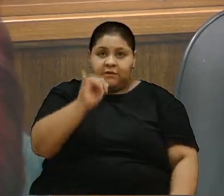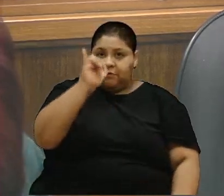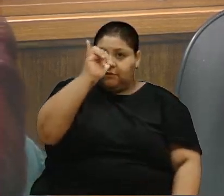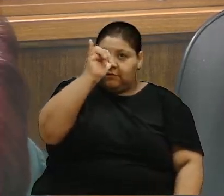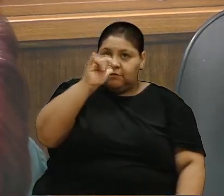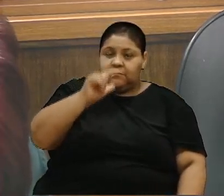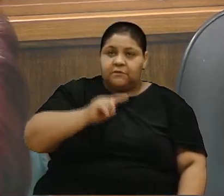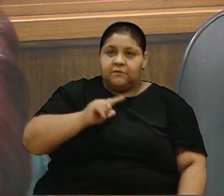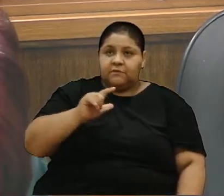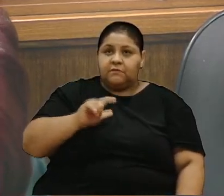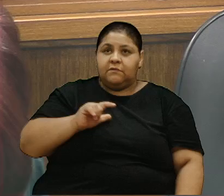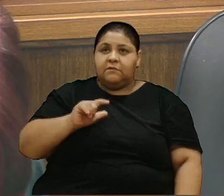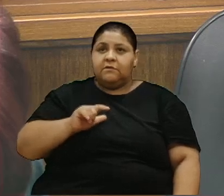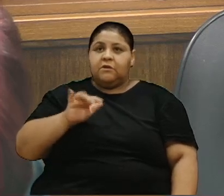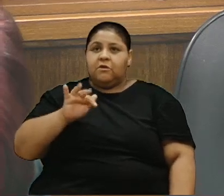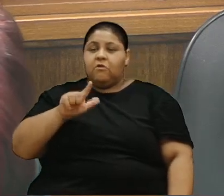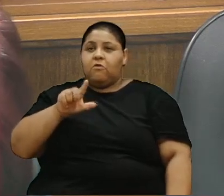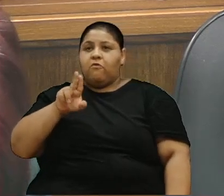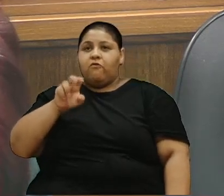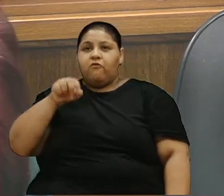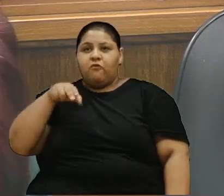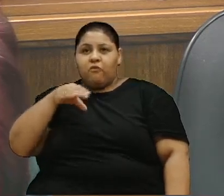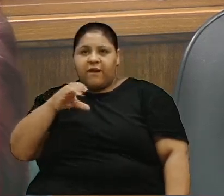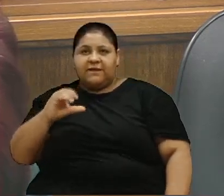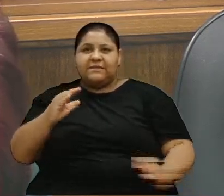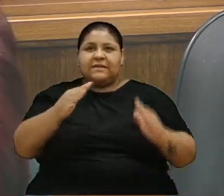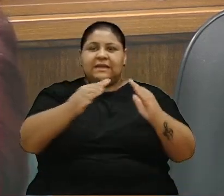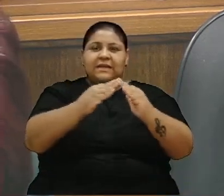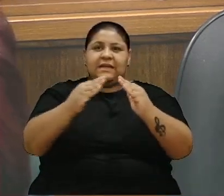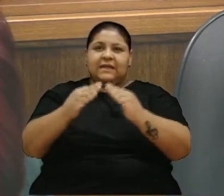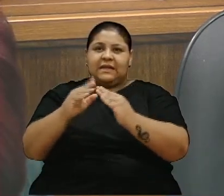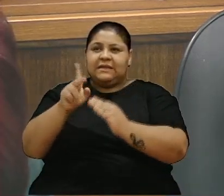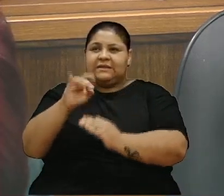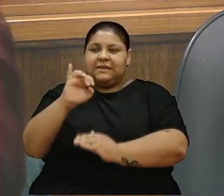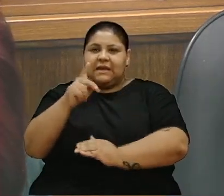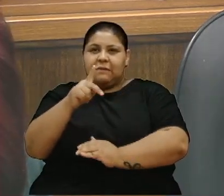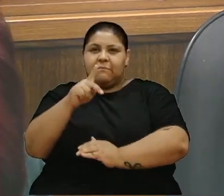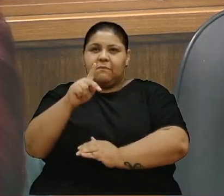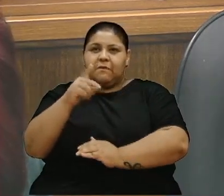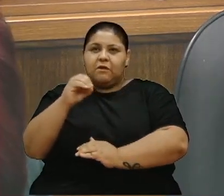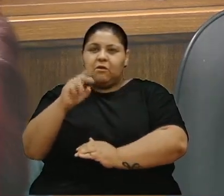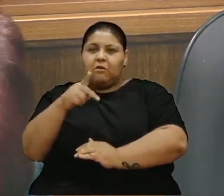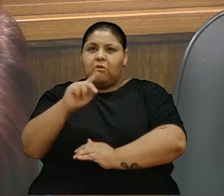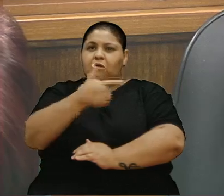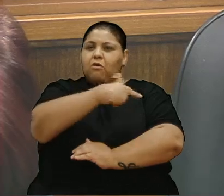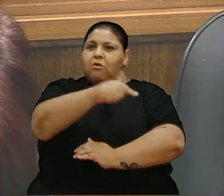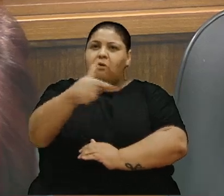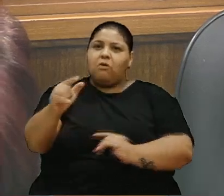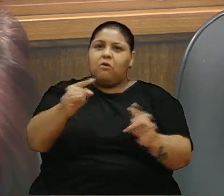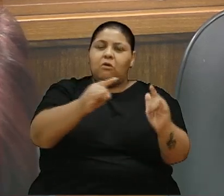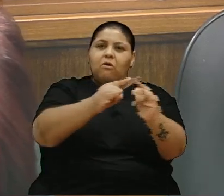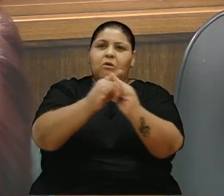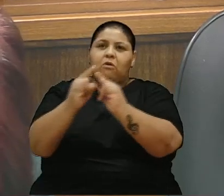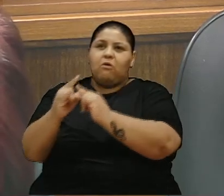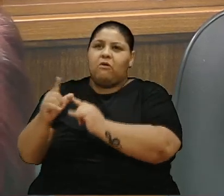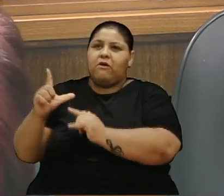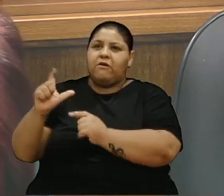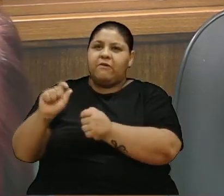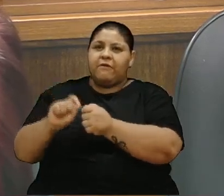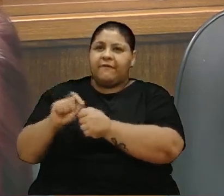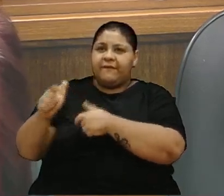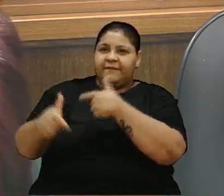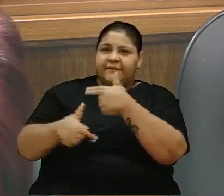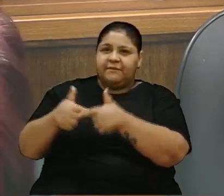a Fluência, Casa Hip Hop, a gente tem diversos outros instituições, a UX, que prestam um serviço